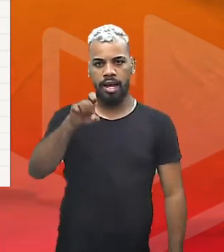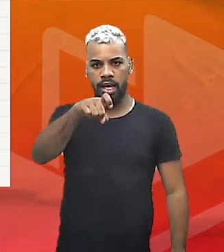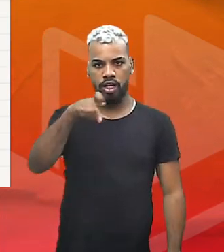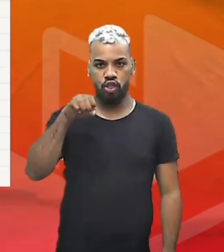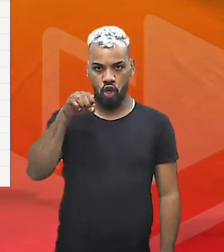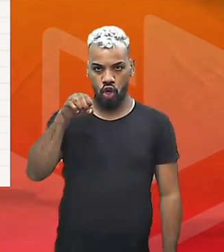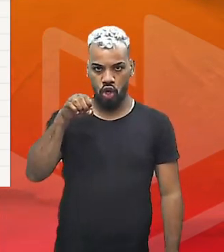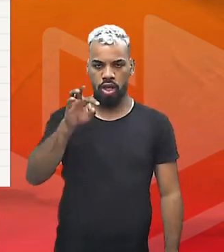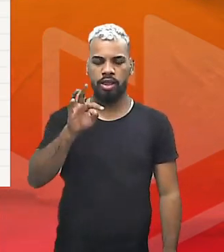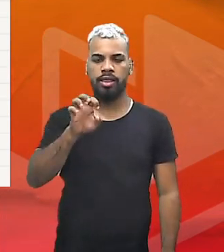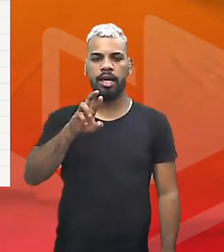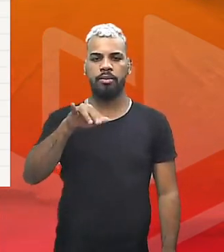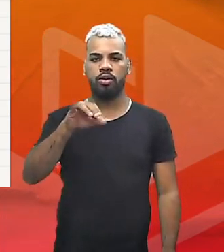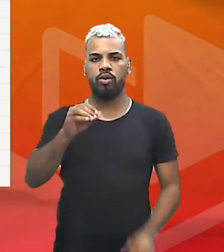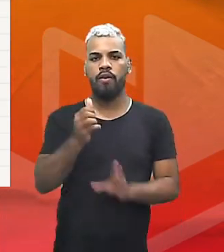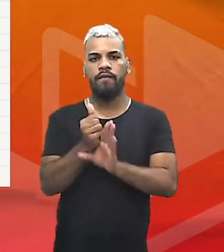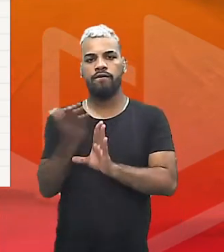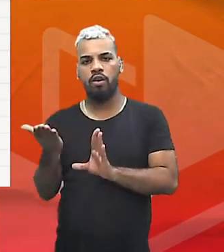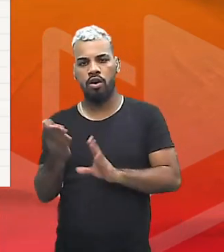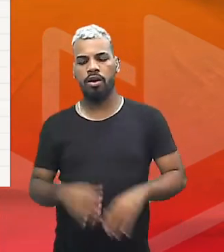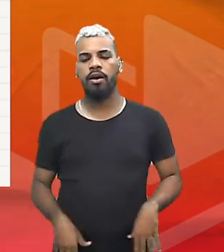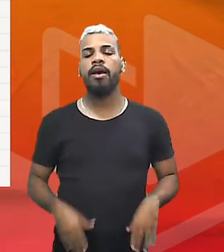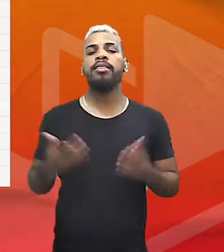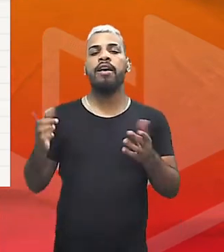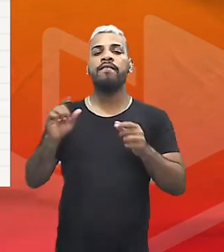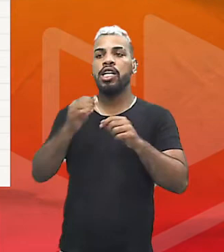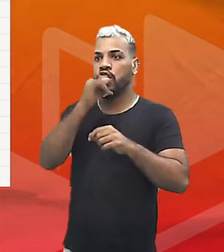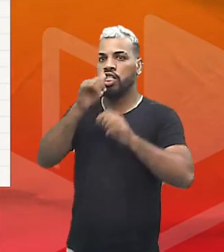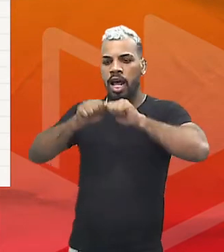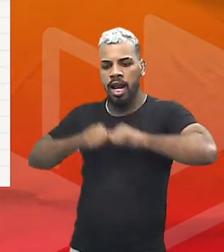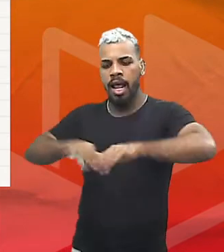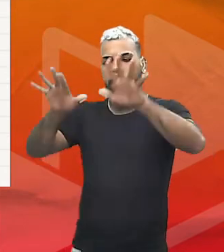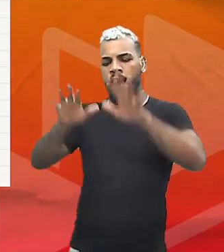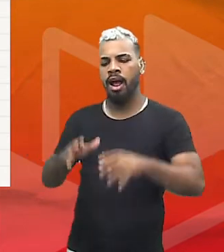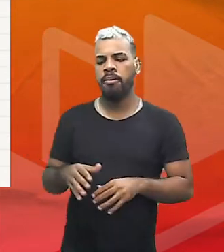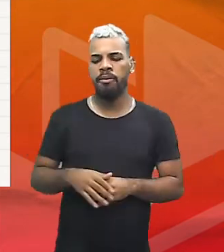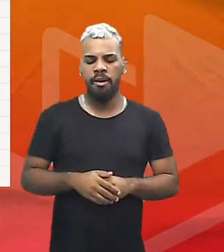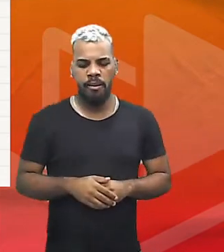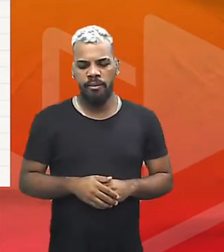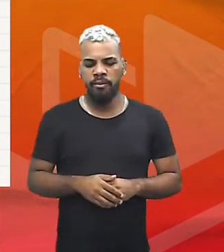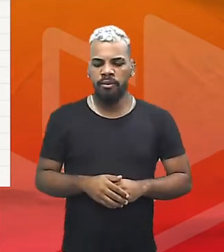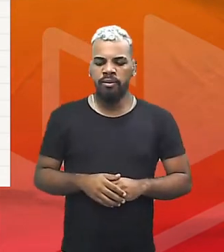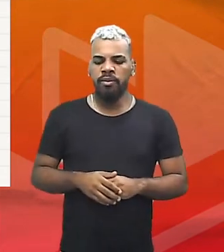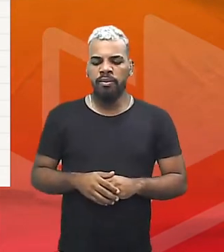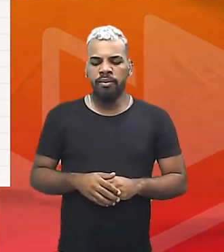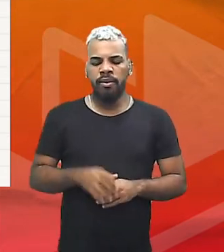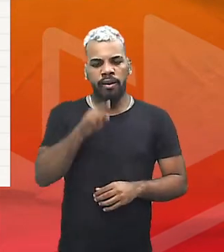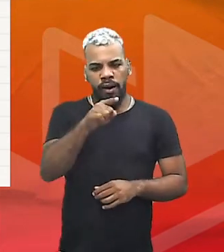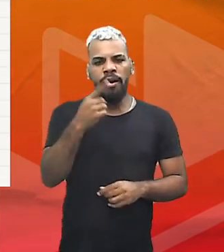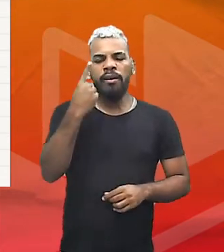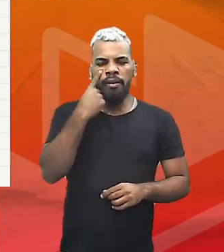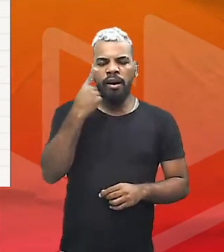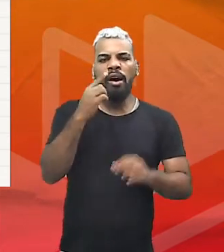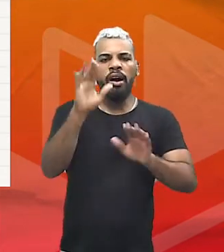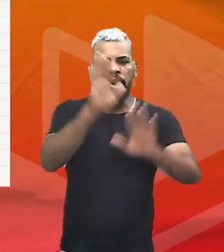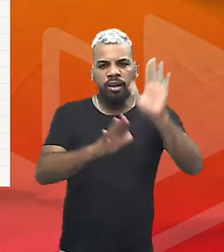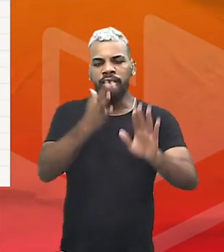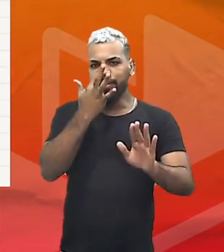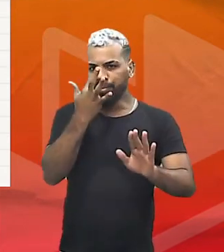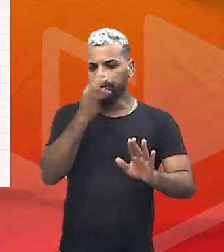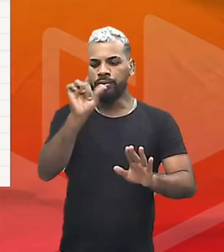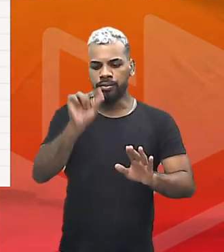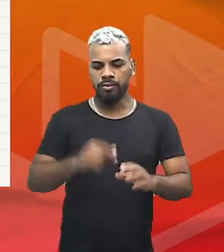eles estão liberando aí sabe o que é que acontece quando a gente trabalha com isso aqui eu preciso que vocês tome cuidado